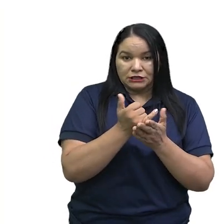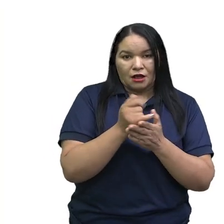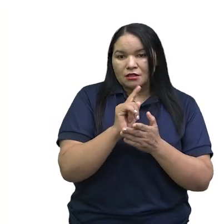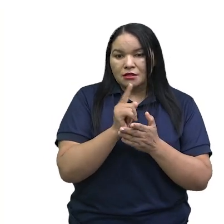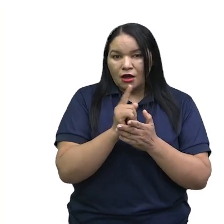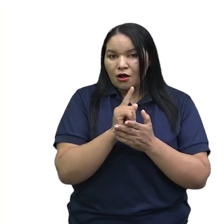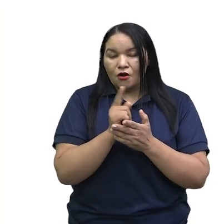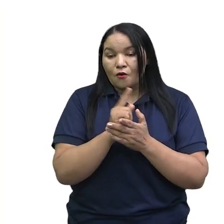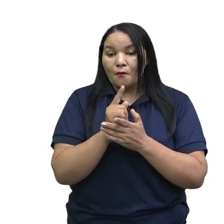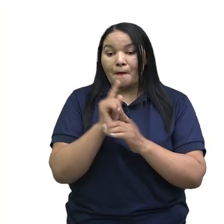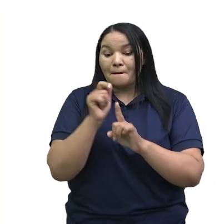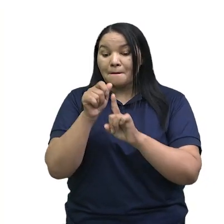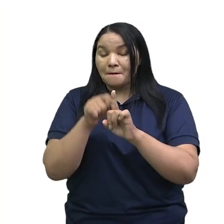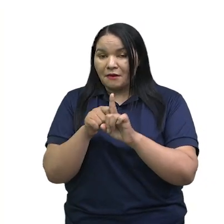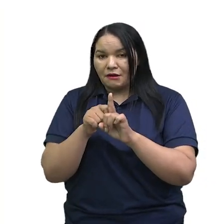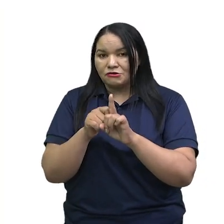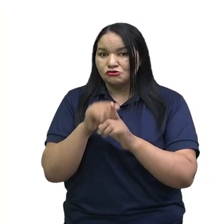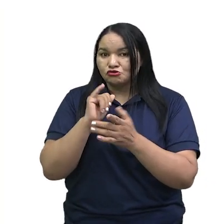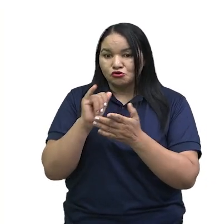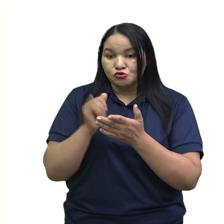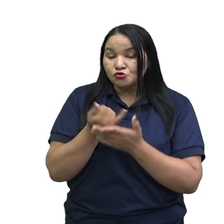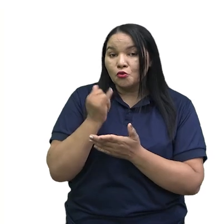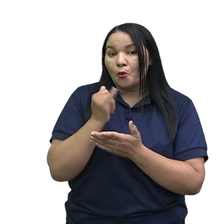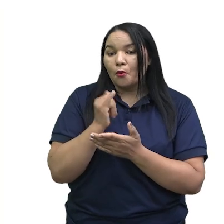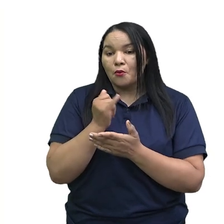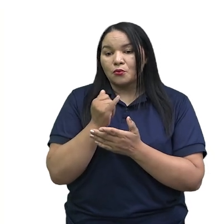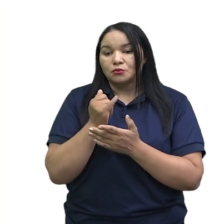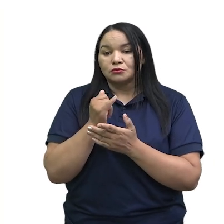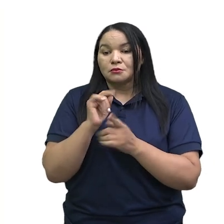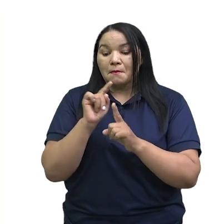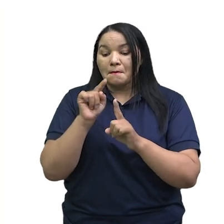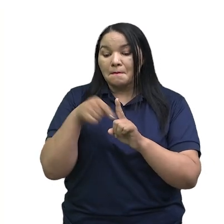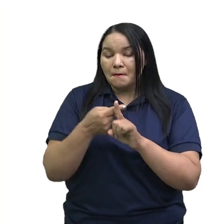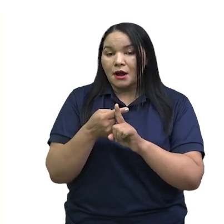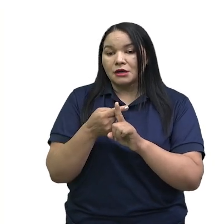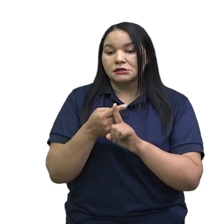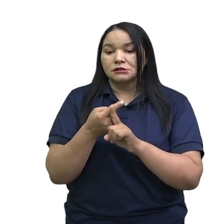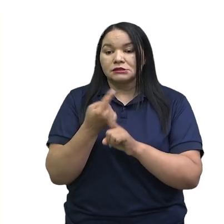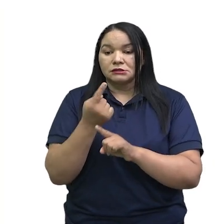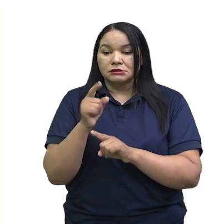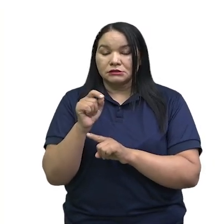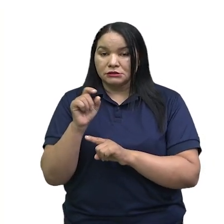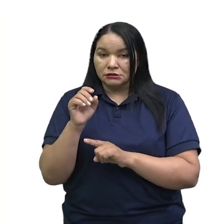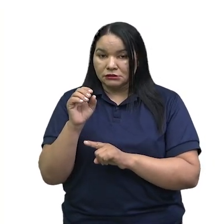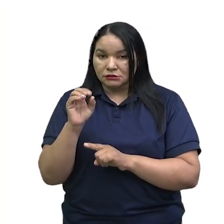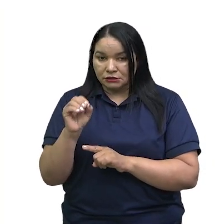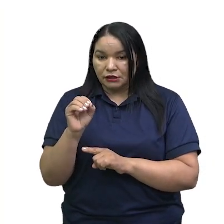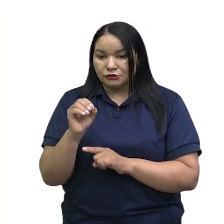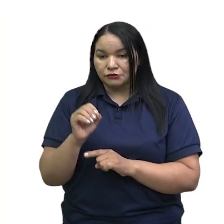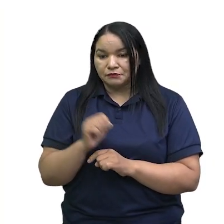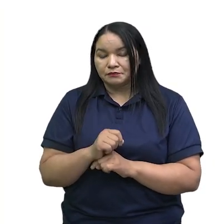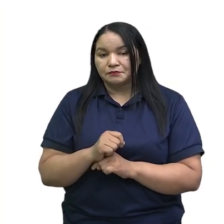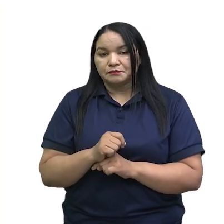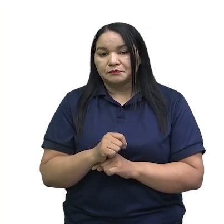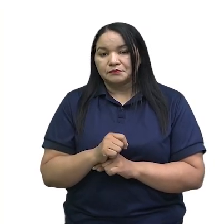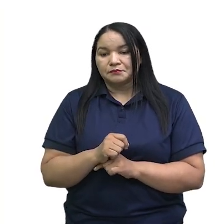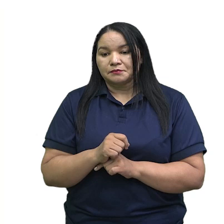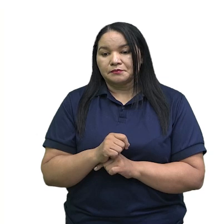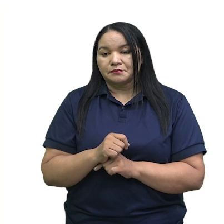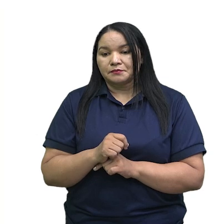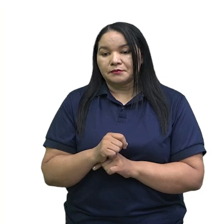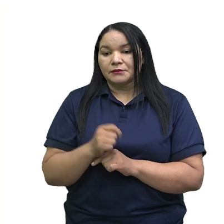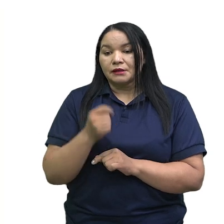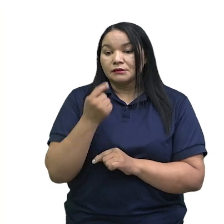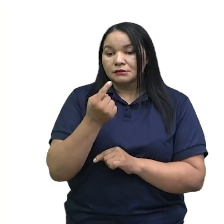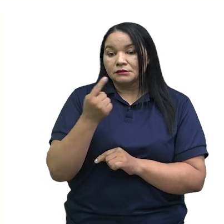inicial. Então, quer dizer que eu vou ter que pegar esse valor e somar com 110, tá bom? Onde a gente vai